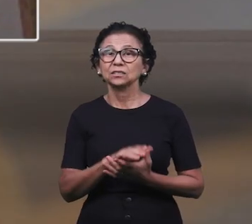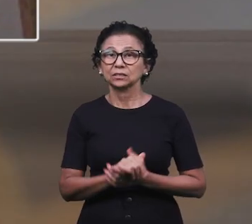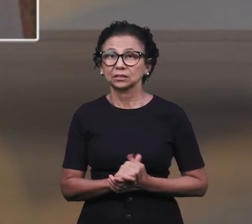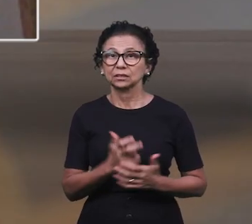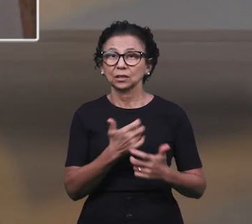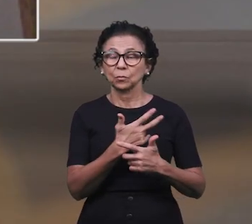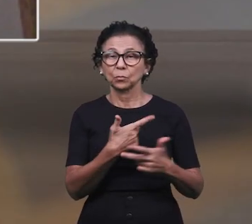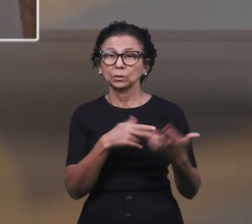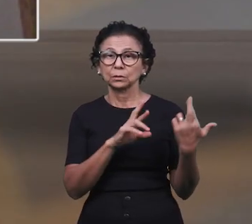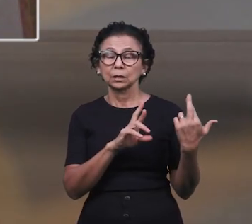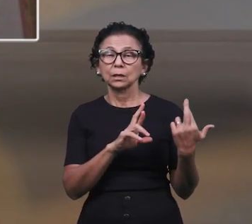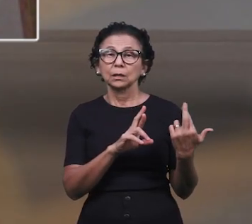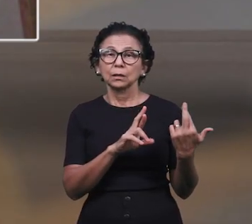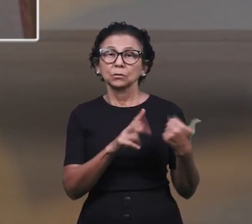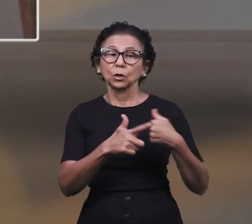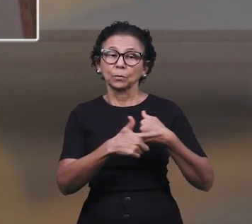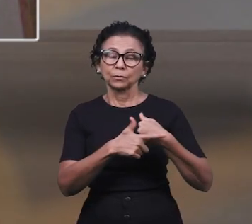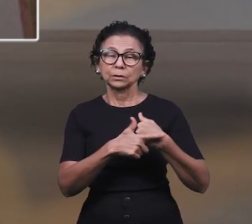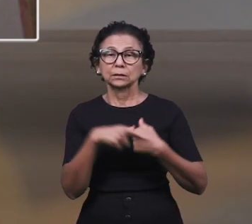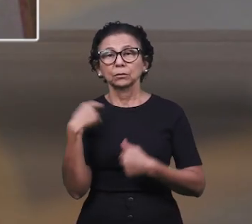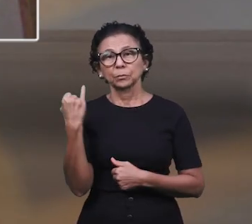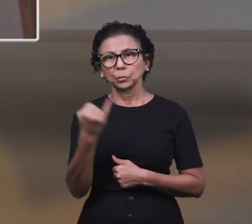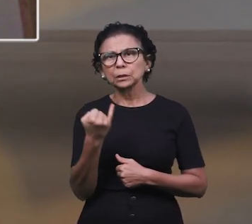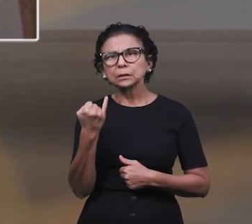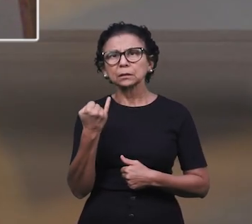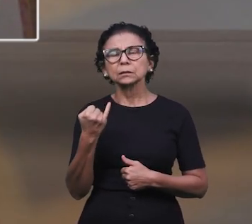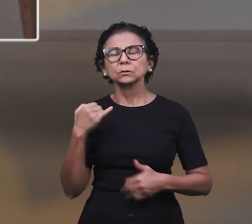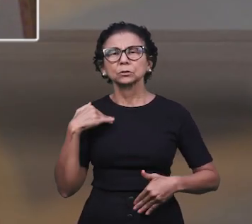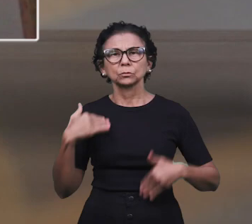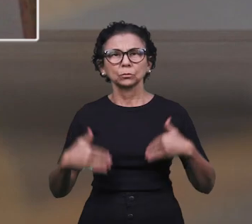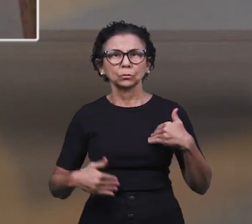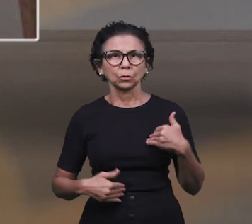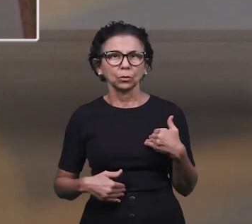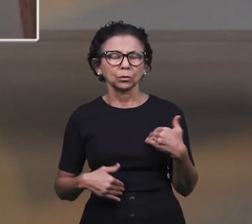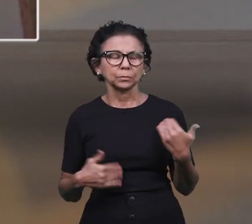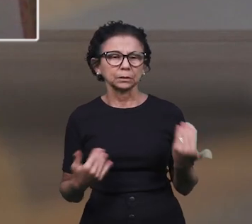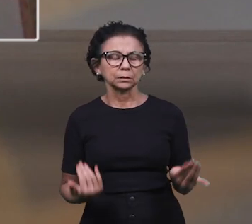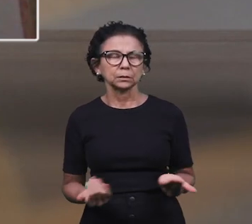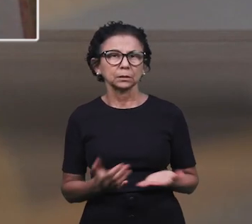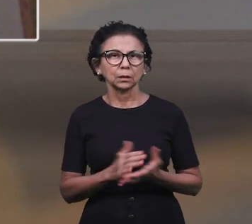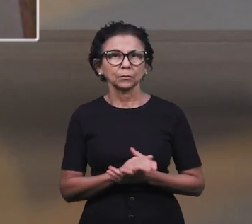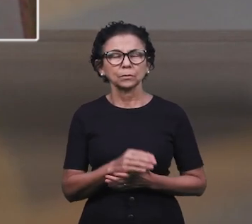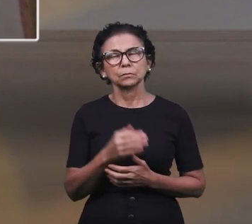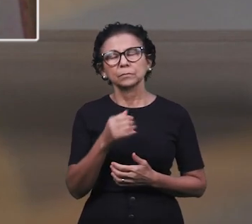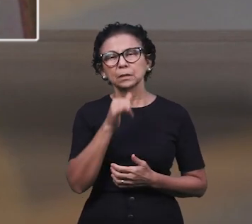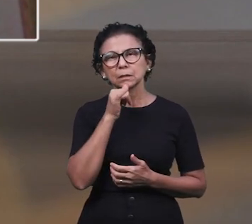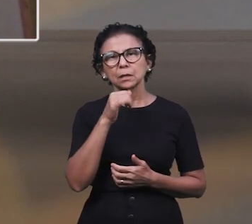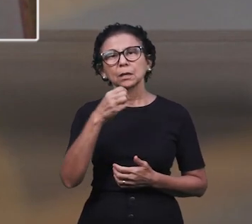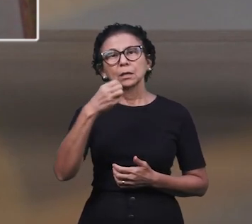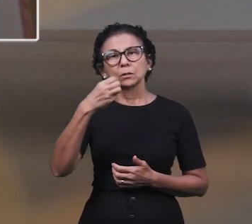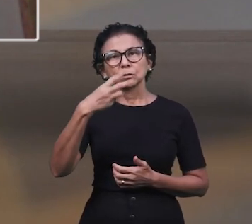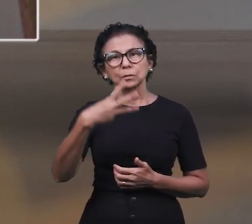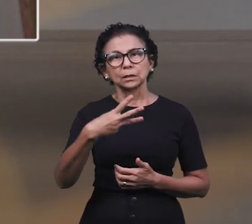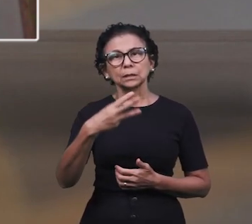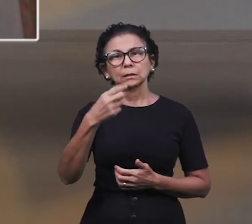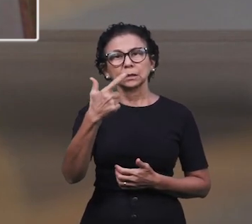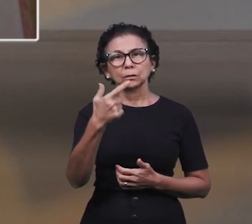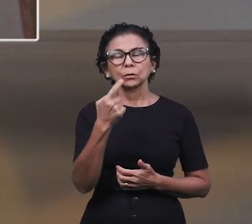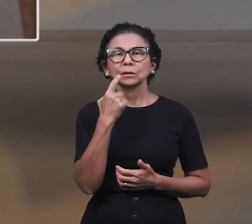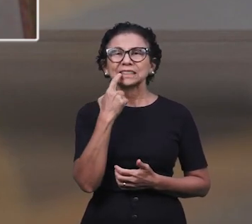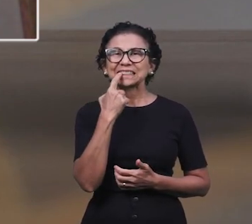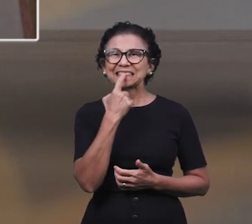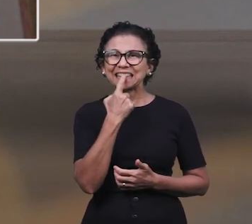funções. Então, esse conceito de que são 32 órgãos, se perder um, vai ter outro,